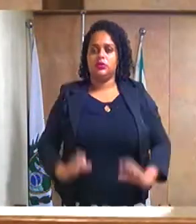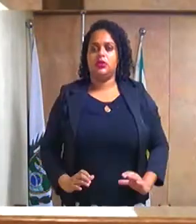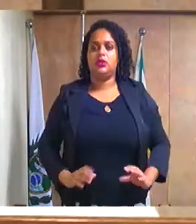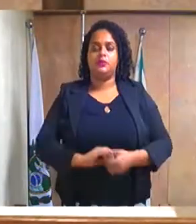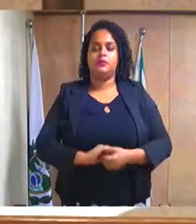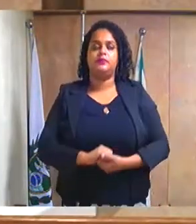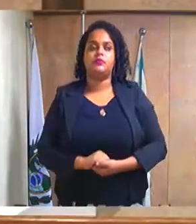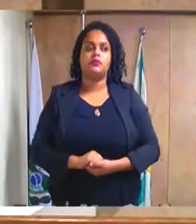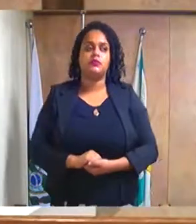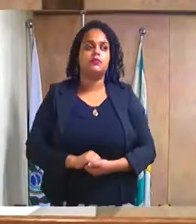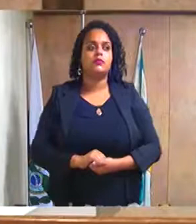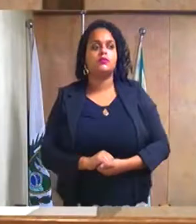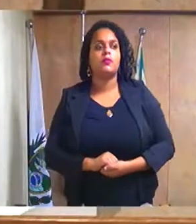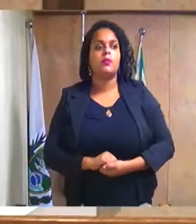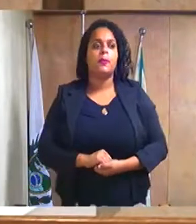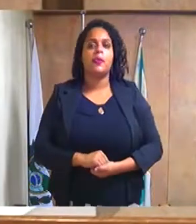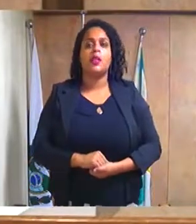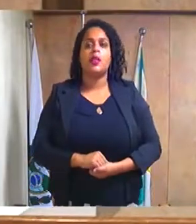Obrigado.